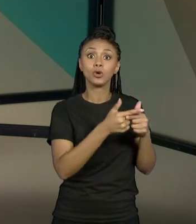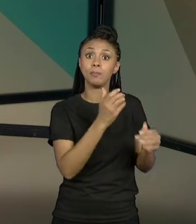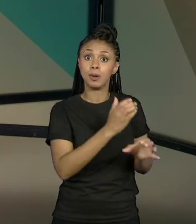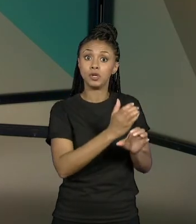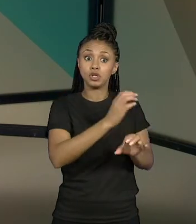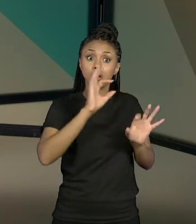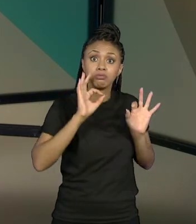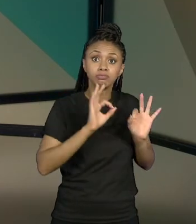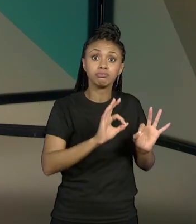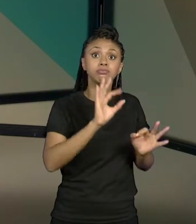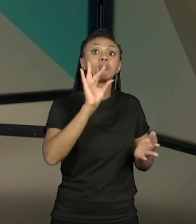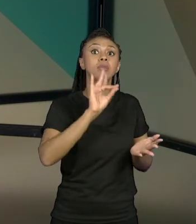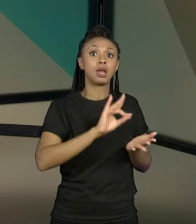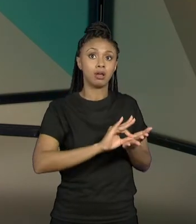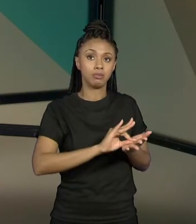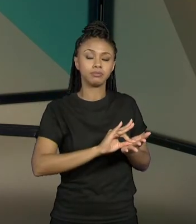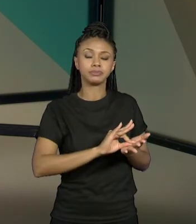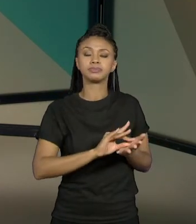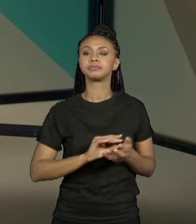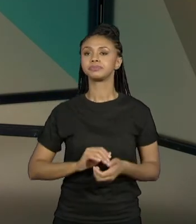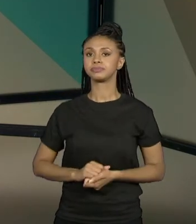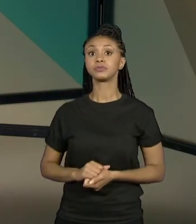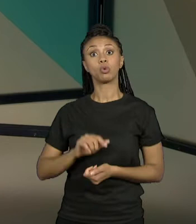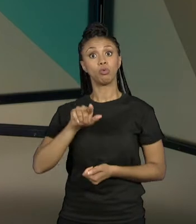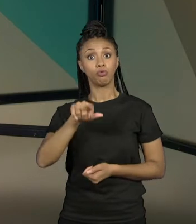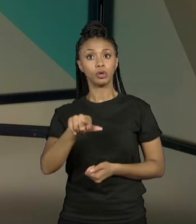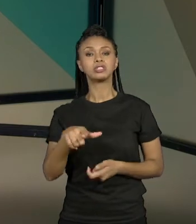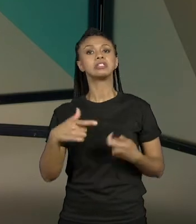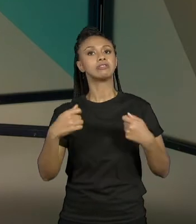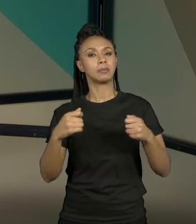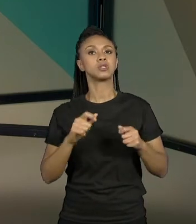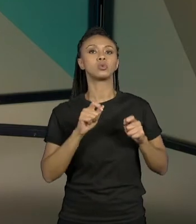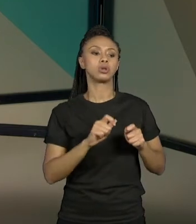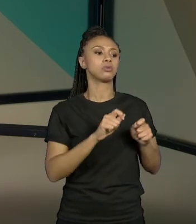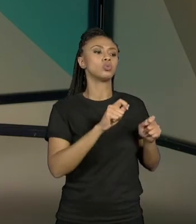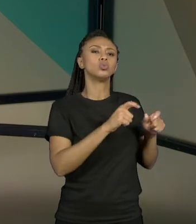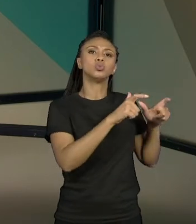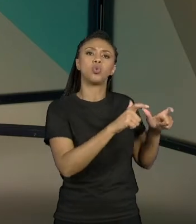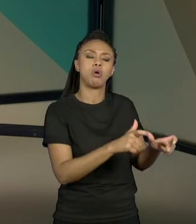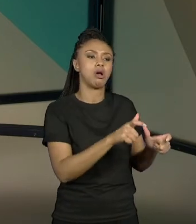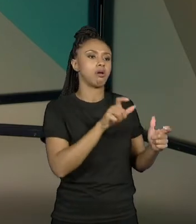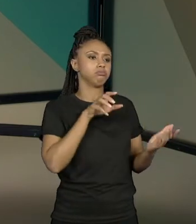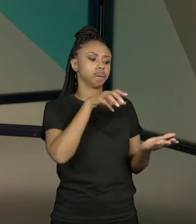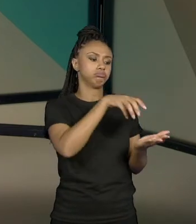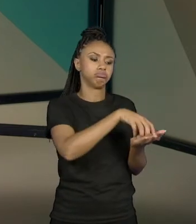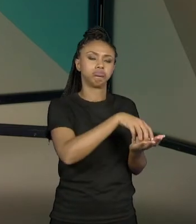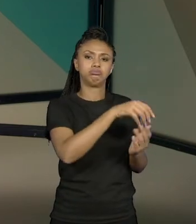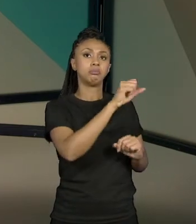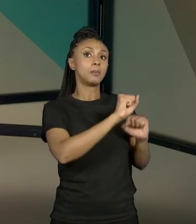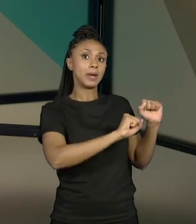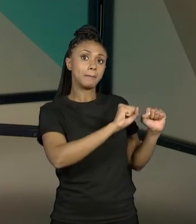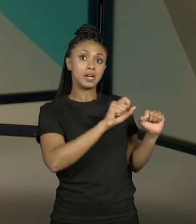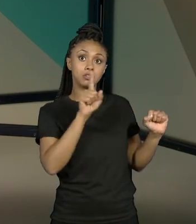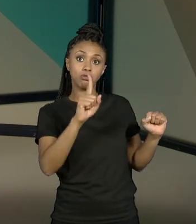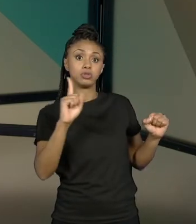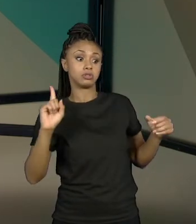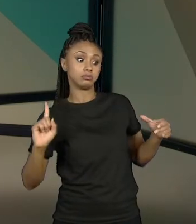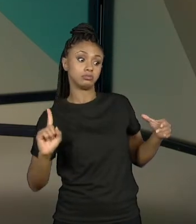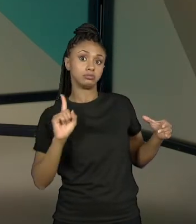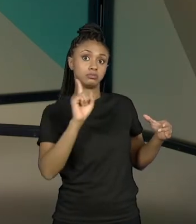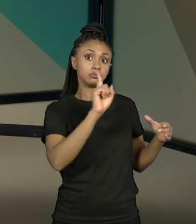você vai ser convidado a procurar uma empresa ou uma instituição. Nessa empresa você vai buscar